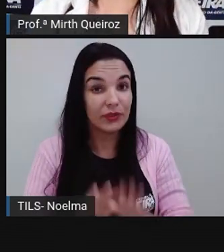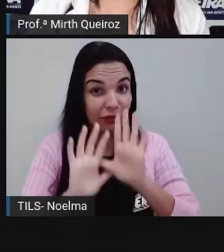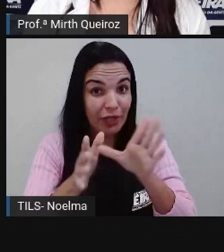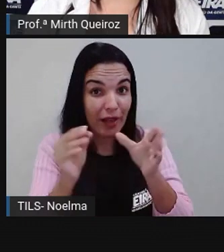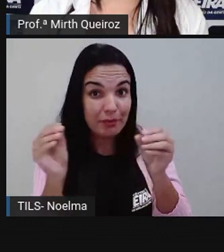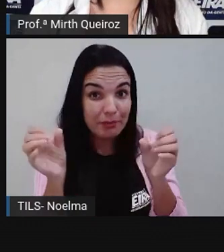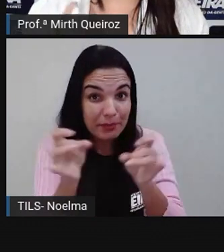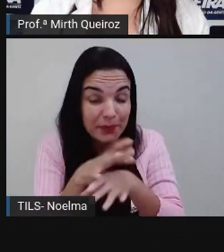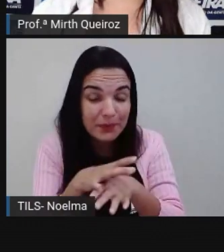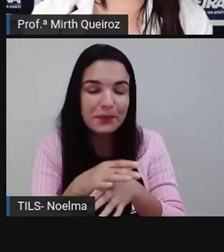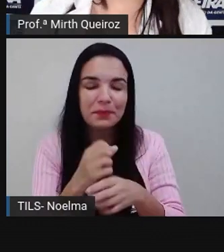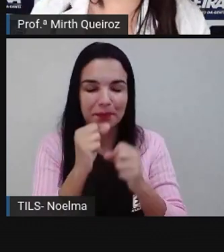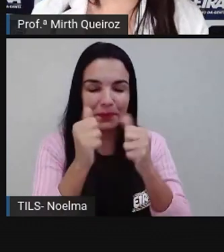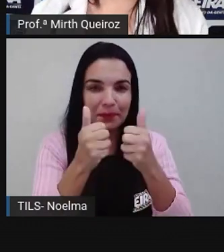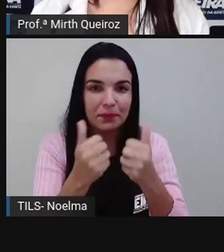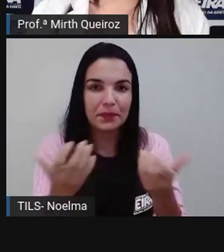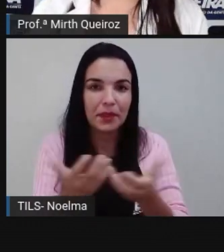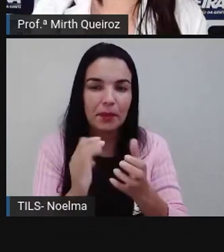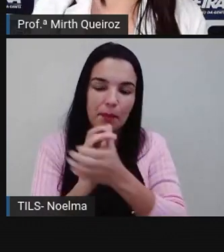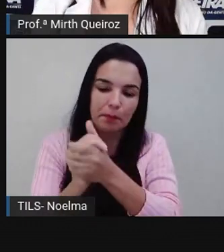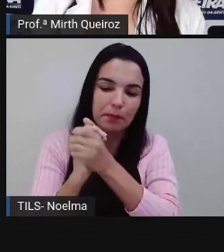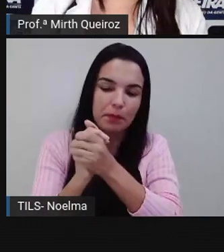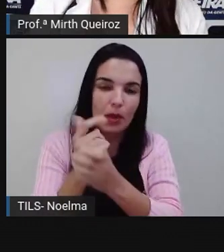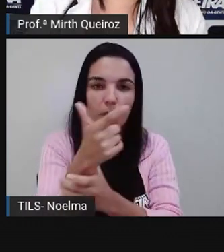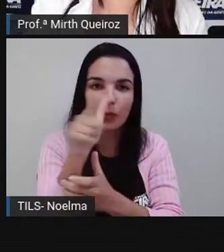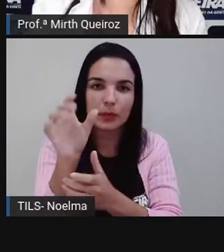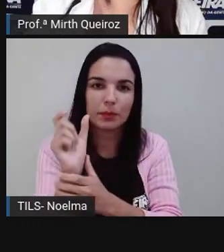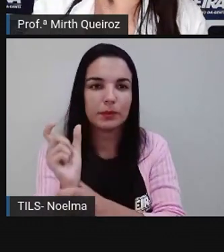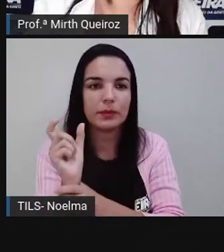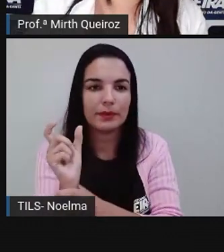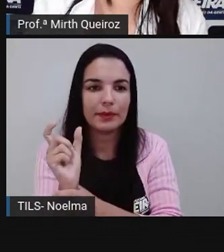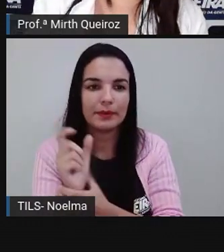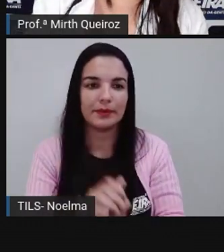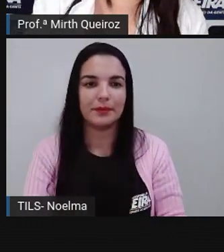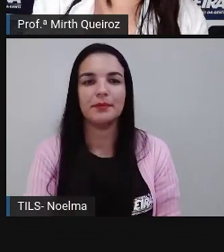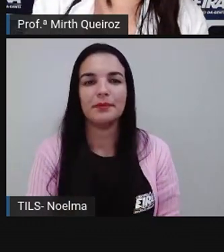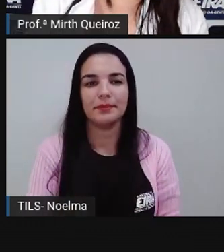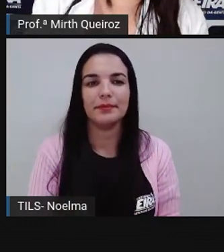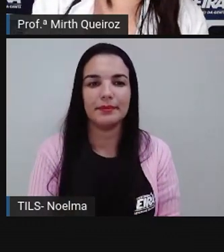Preencheram? Vou sortear mais um aqui.